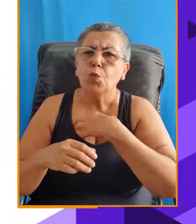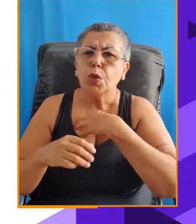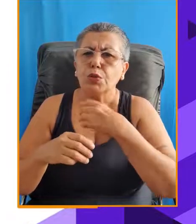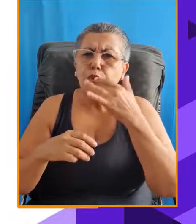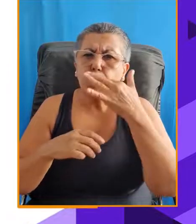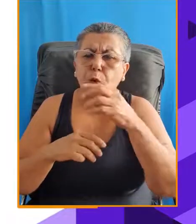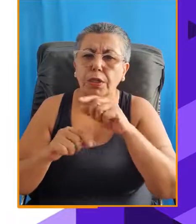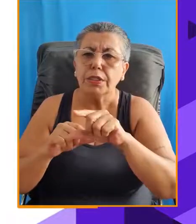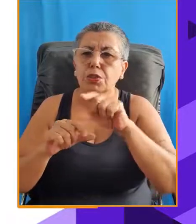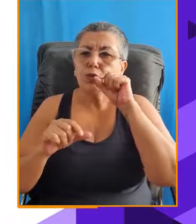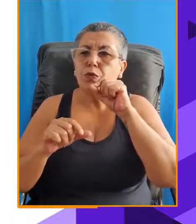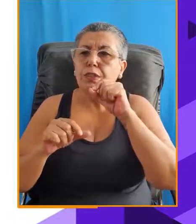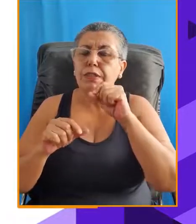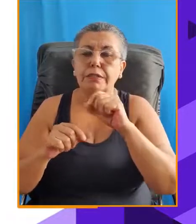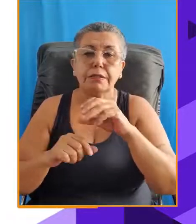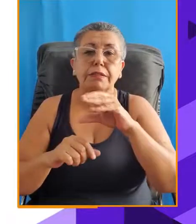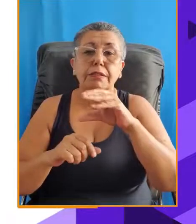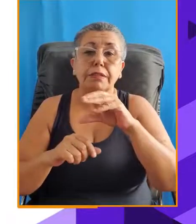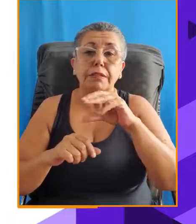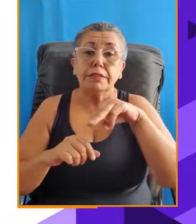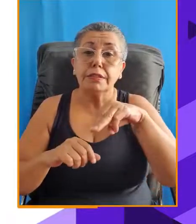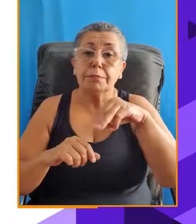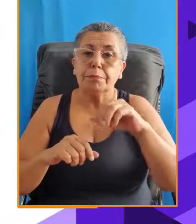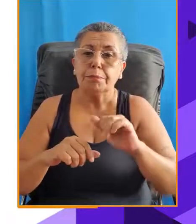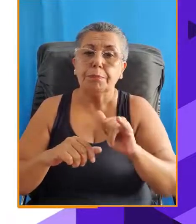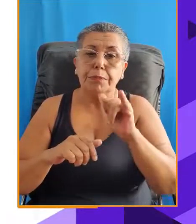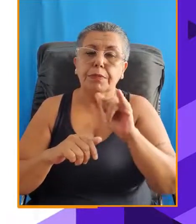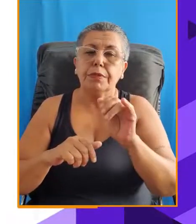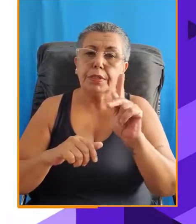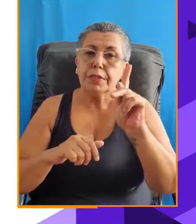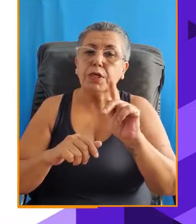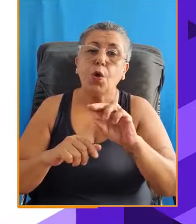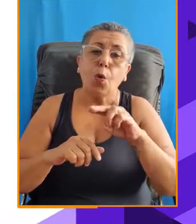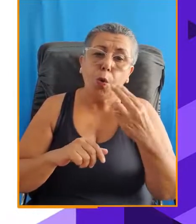então escolhe entre CMYK e RGB.